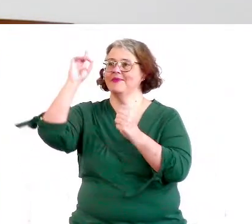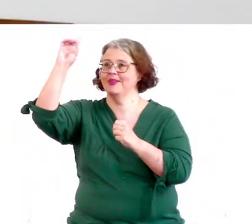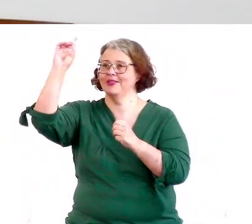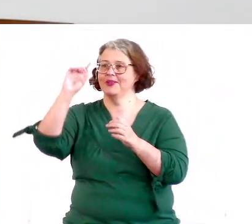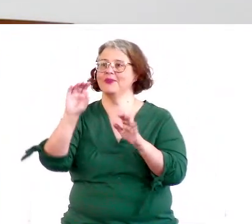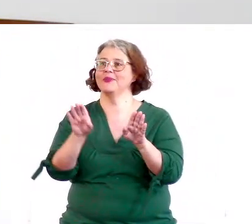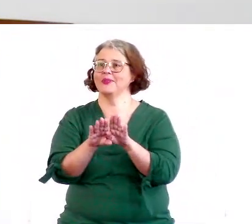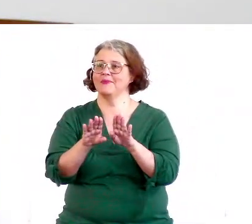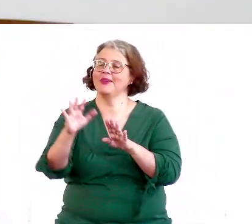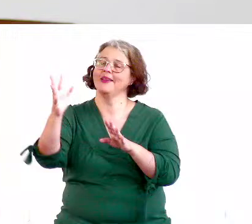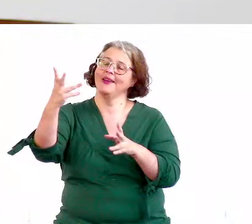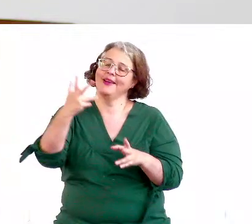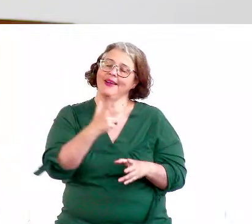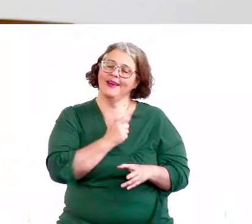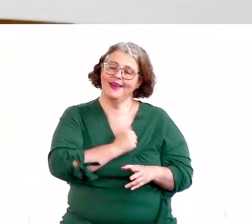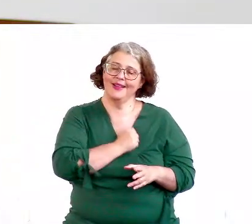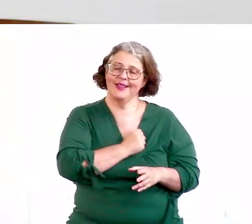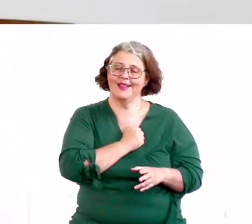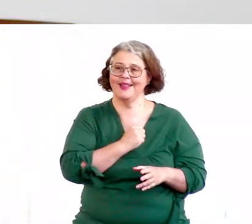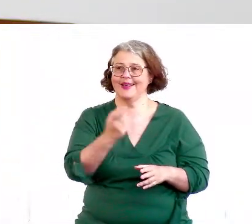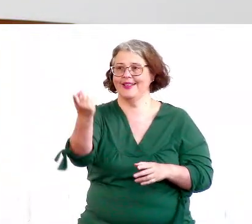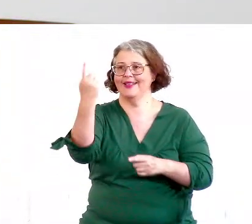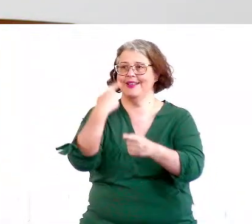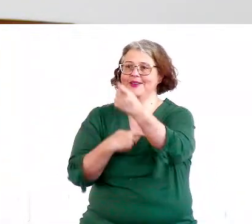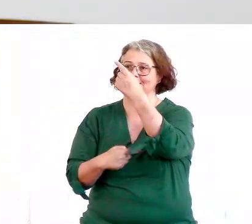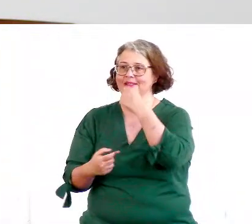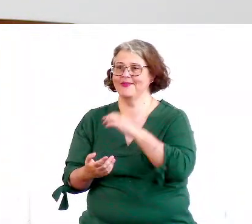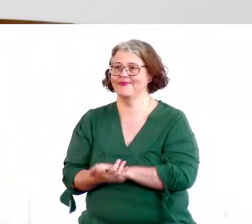alegria recebê-los de vários lugares.